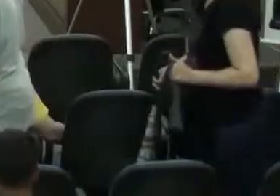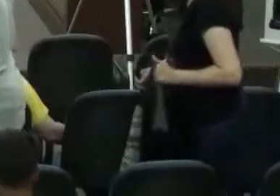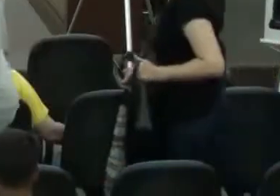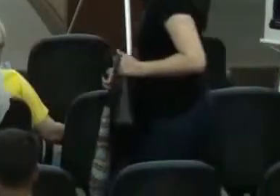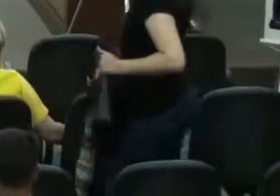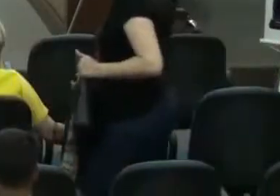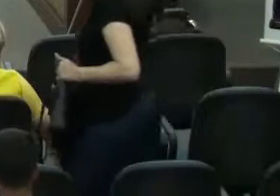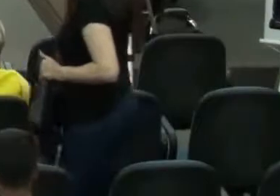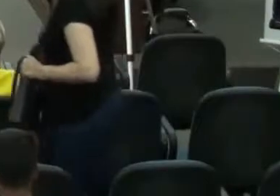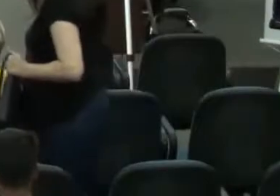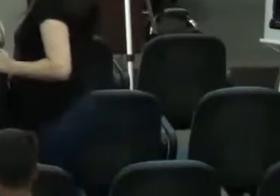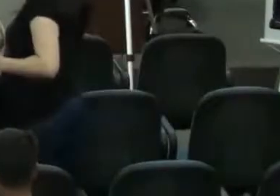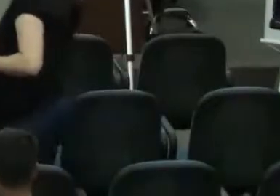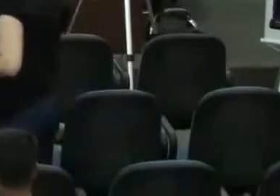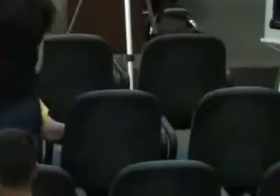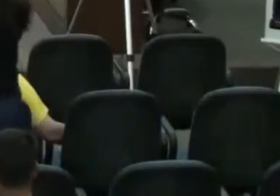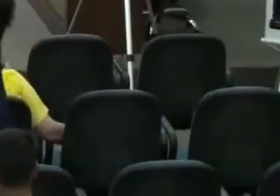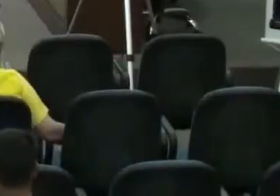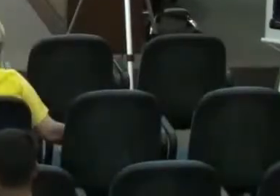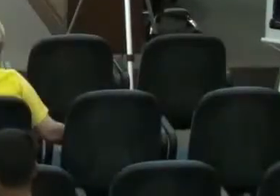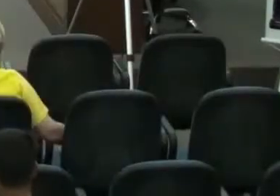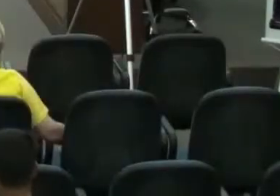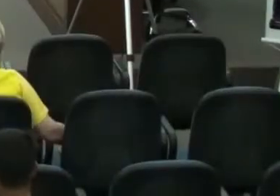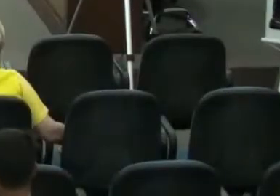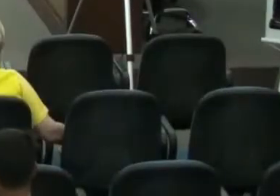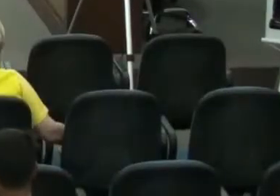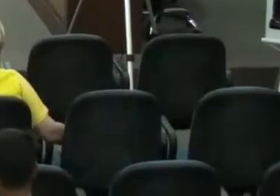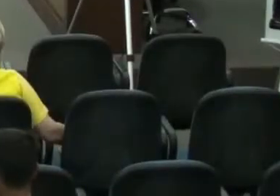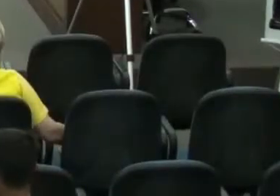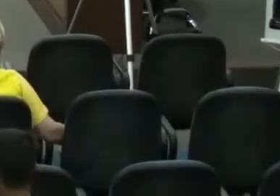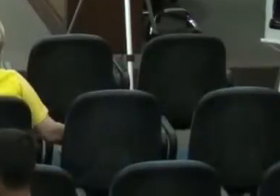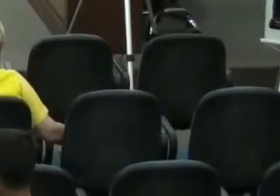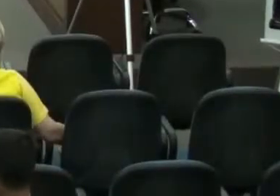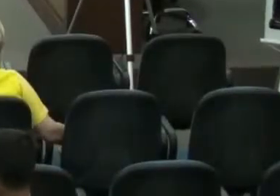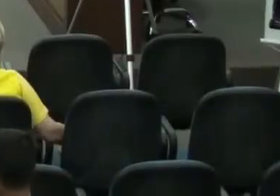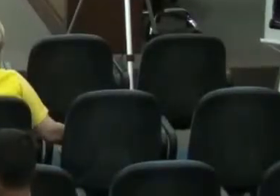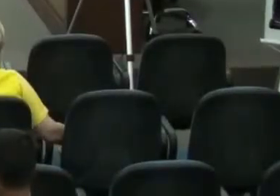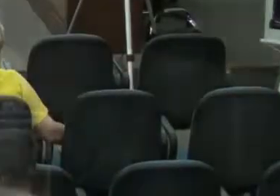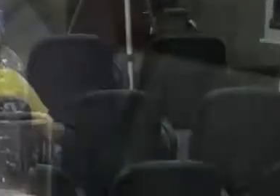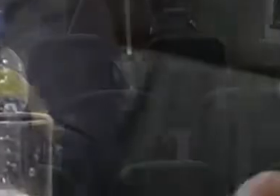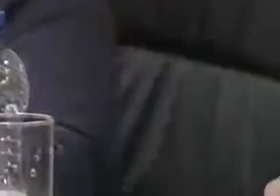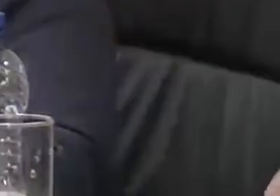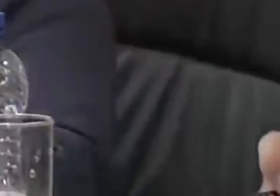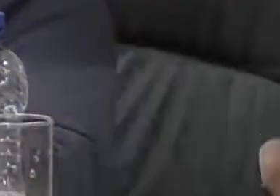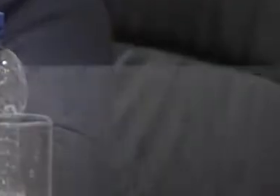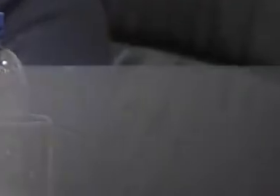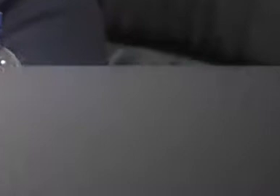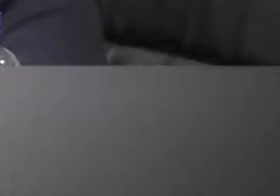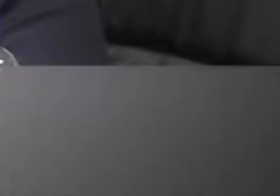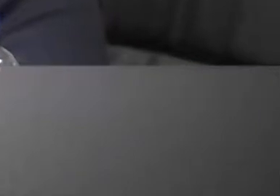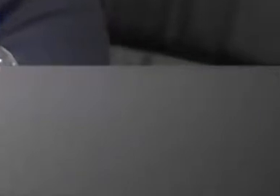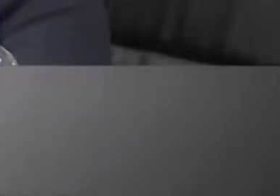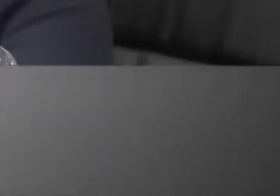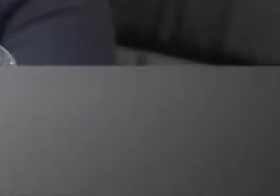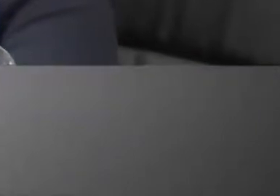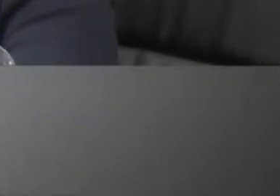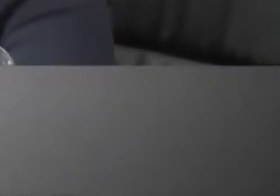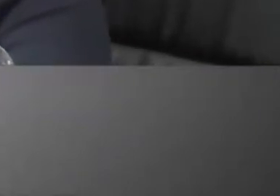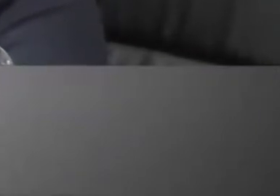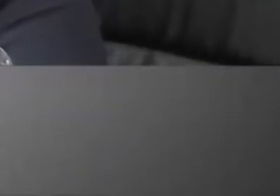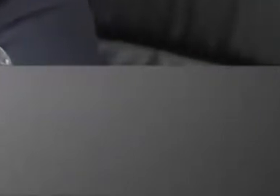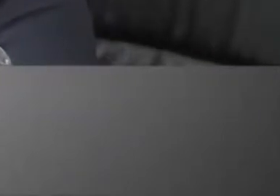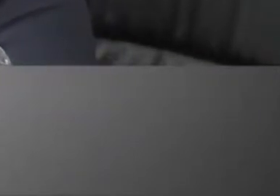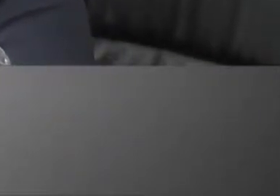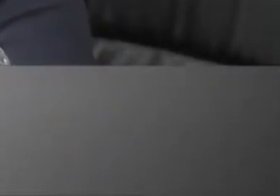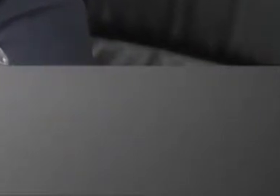falar, vereadora. Nessa noite, está tendo uma importante reunião no bairro Dona Mercedes para falar